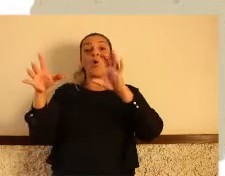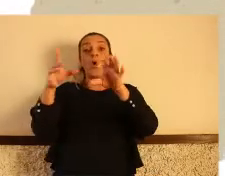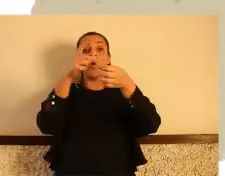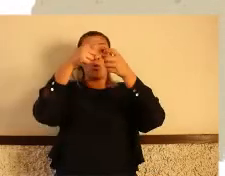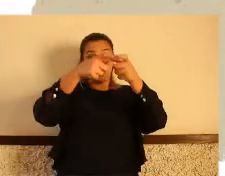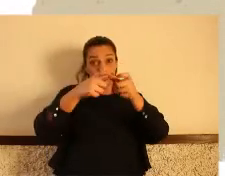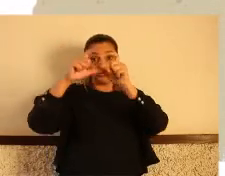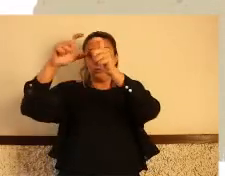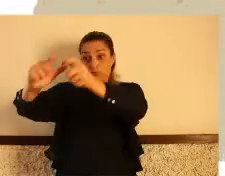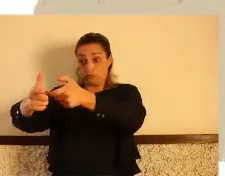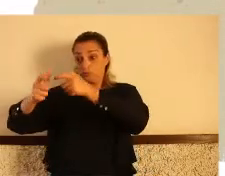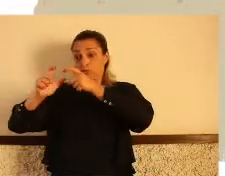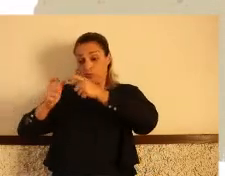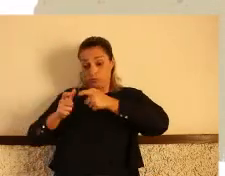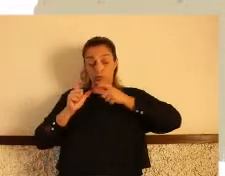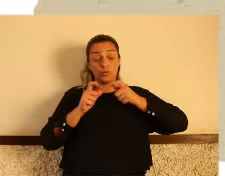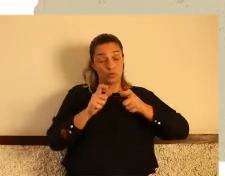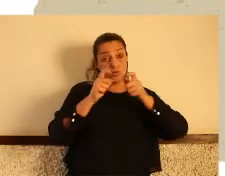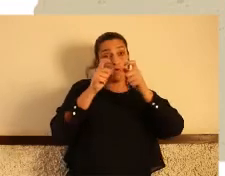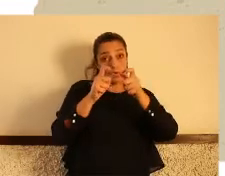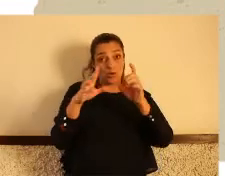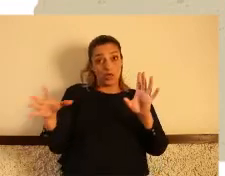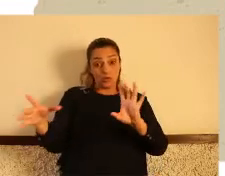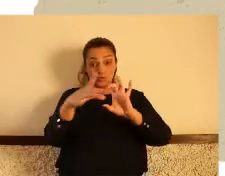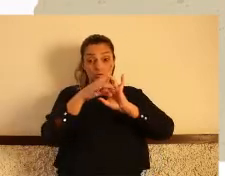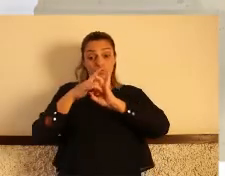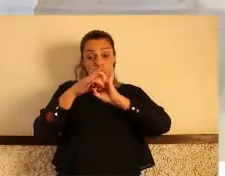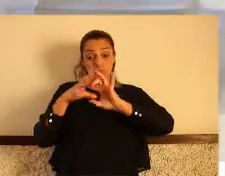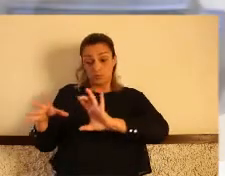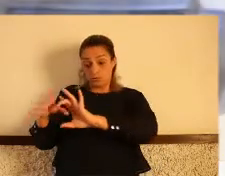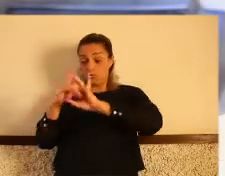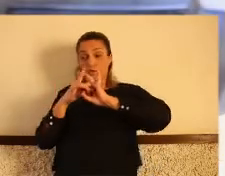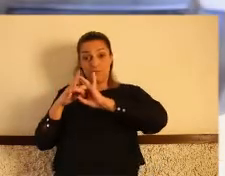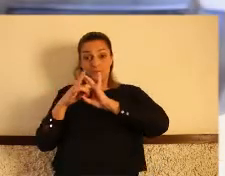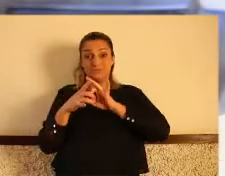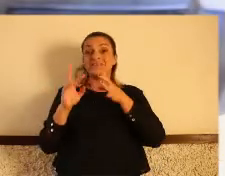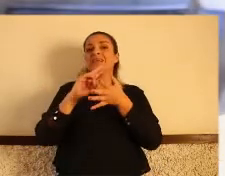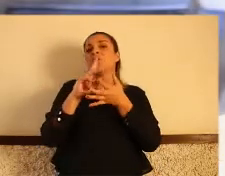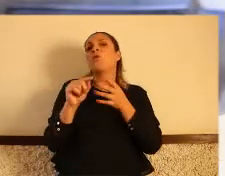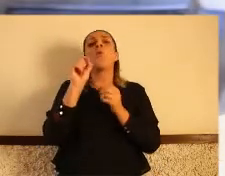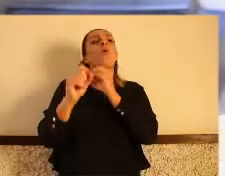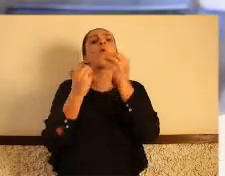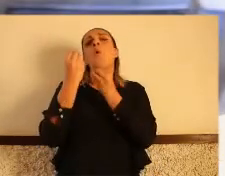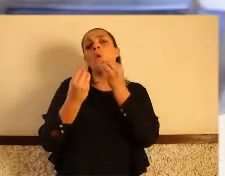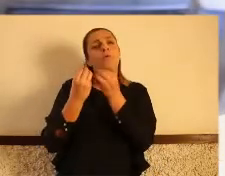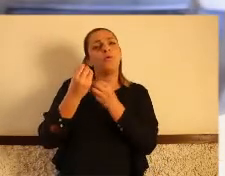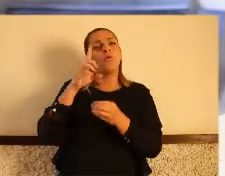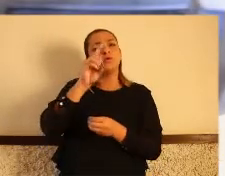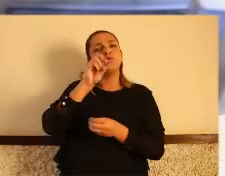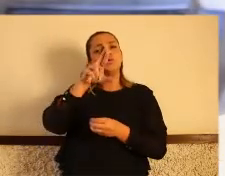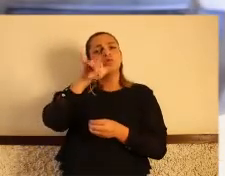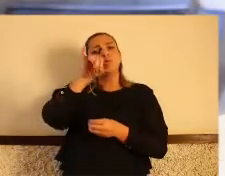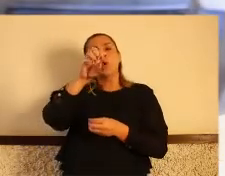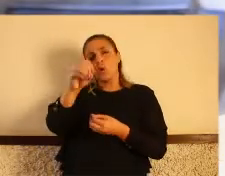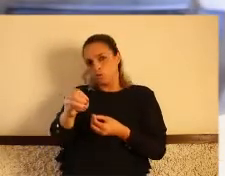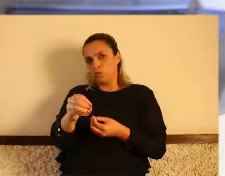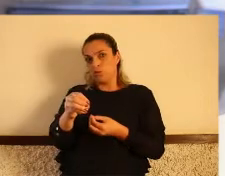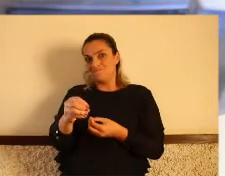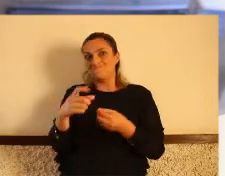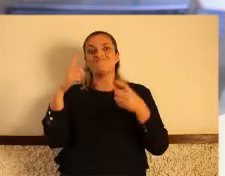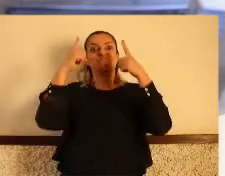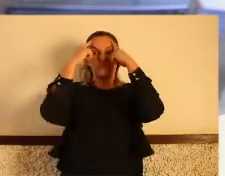união das tribos dórias. Os dórios eles são caracterizados na história, quando chegam no mundo grego,